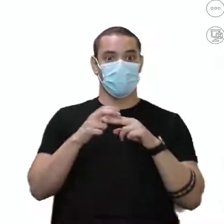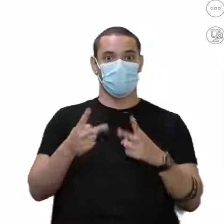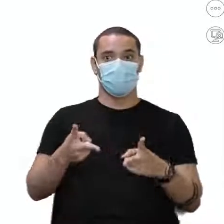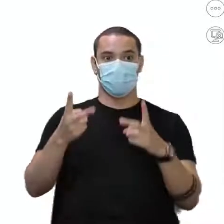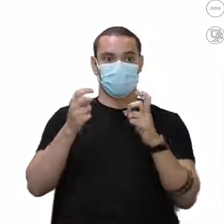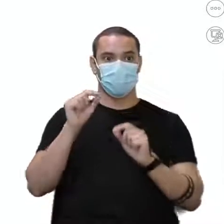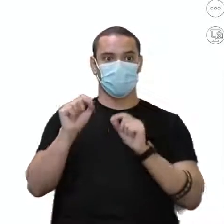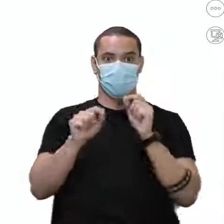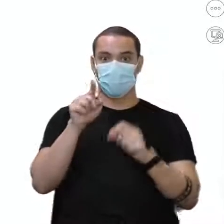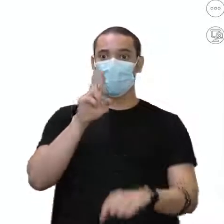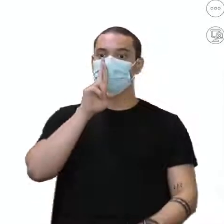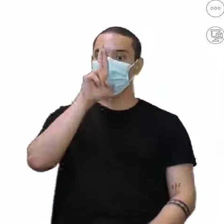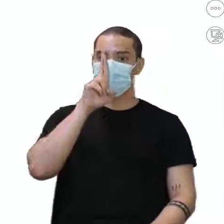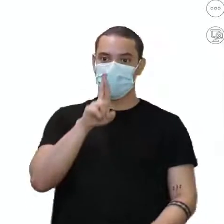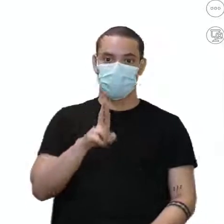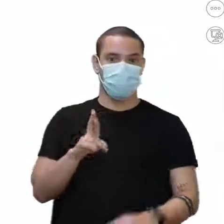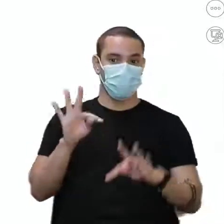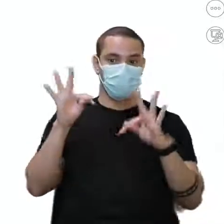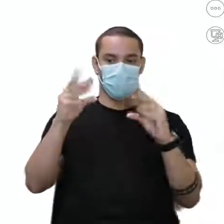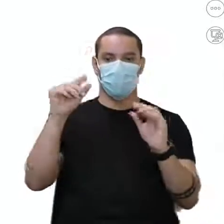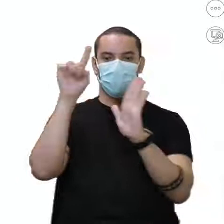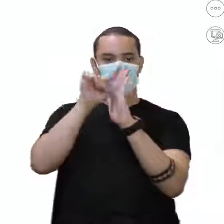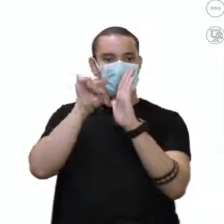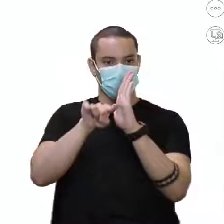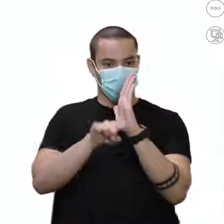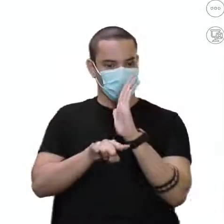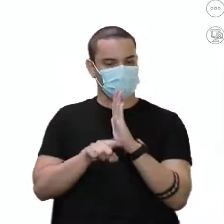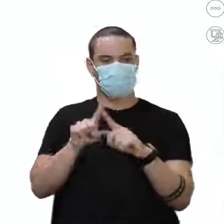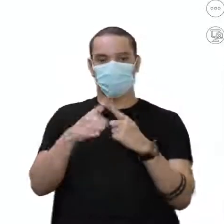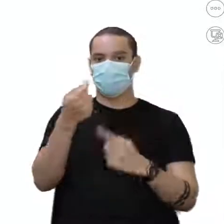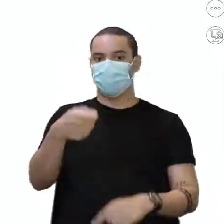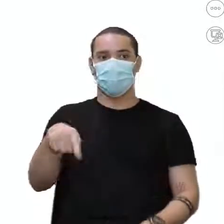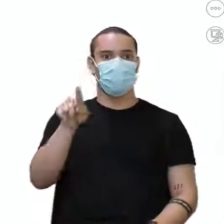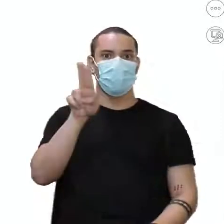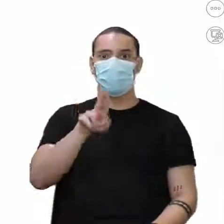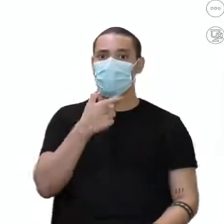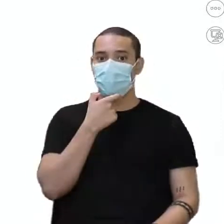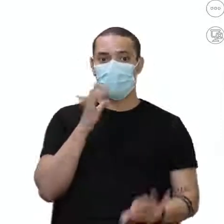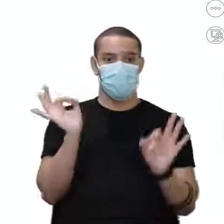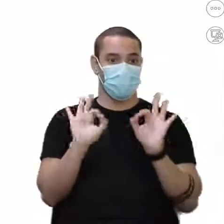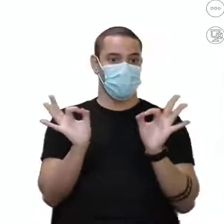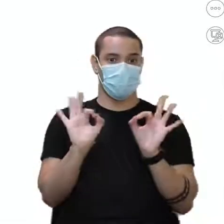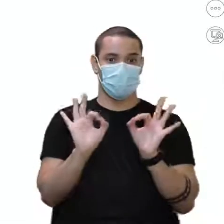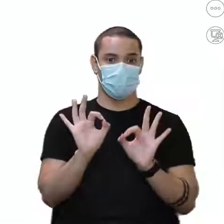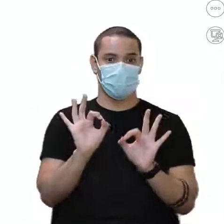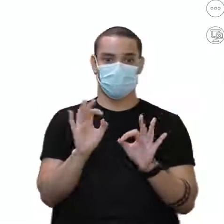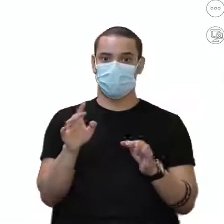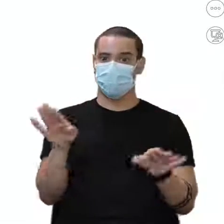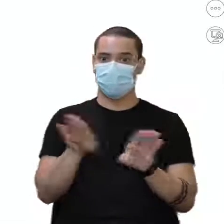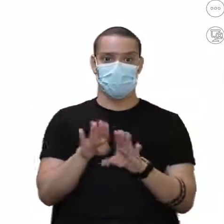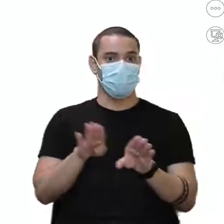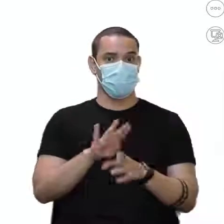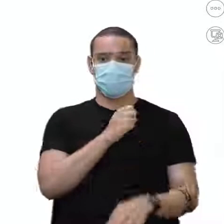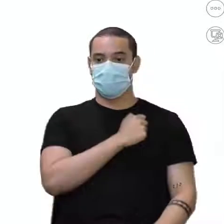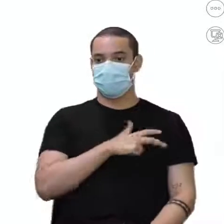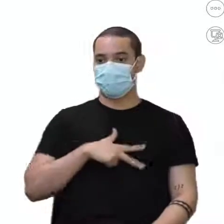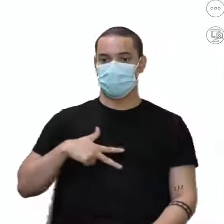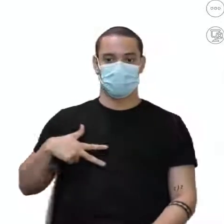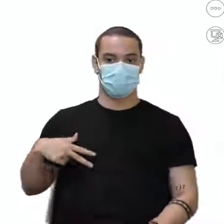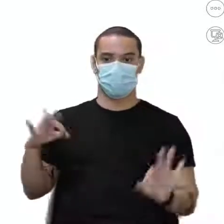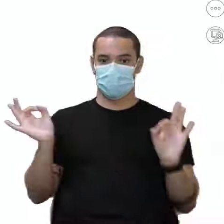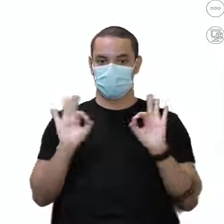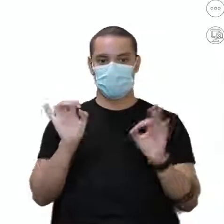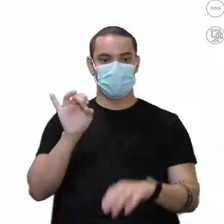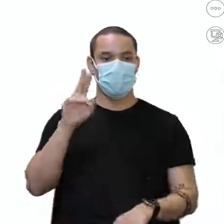percebe que você respondeu todas essas perguntas sem usar um mínimo de inglês e nem um mínimo de dinamarquês, só